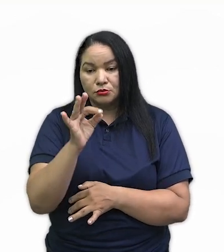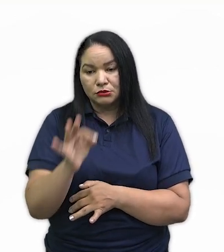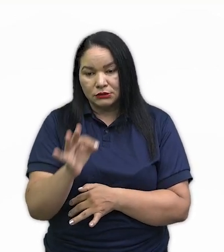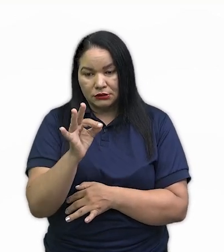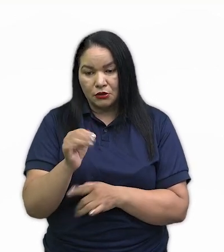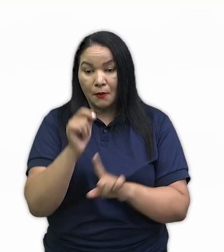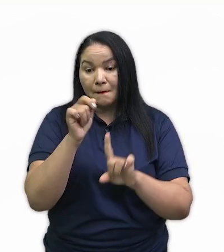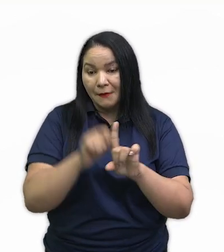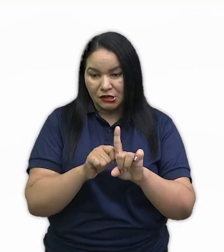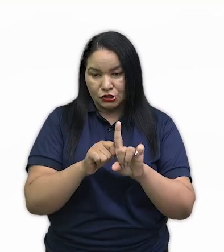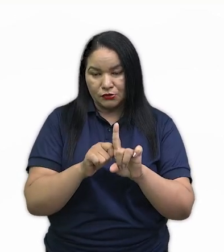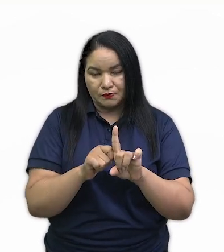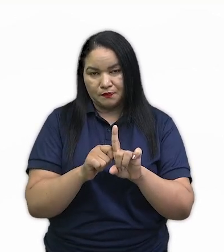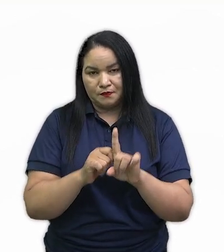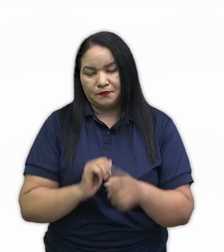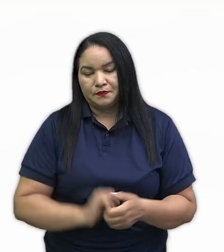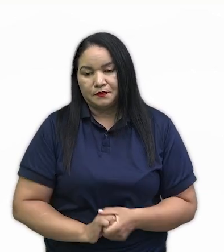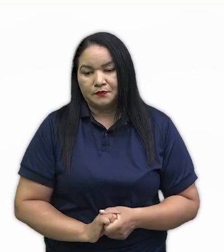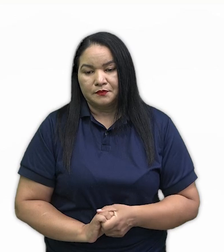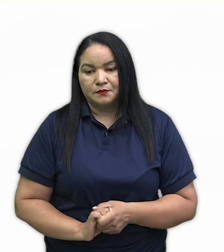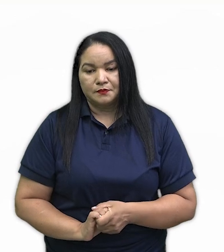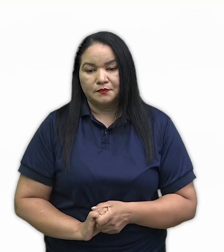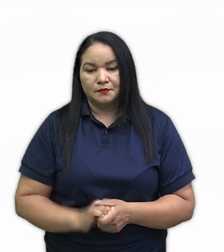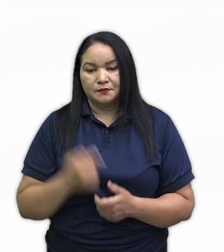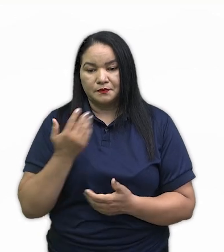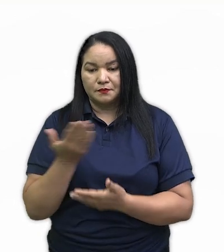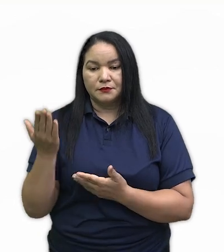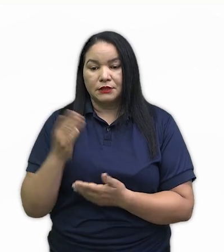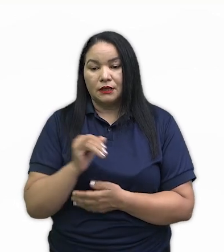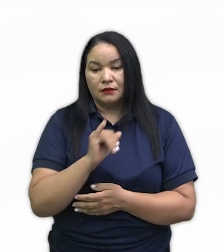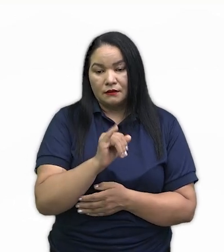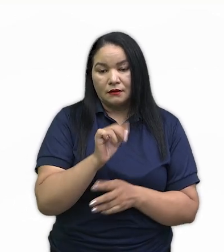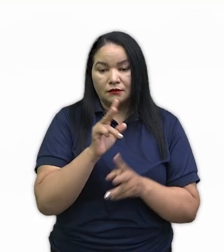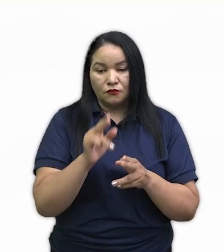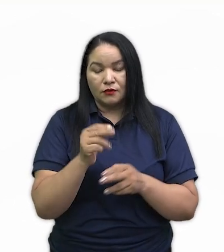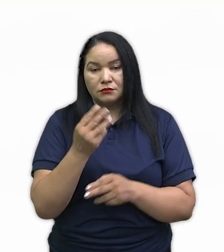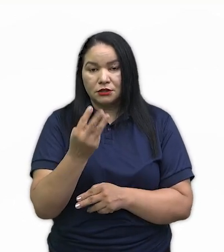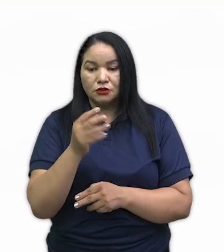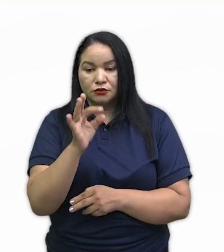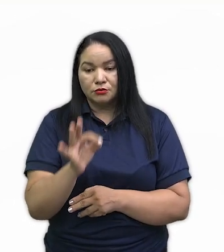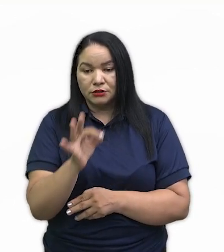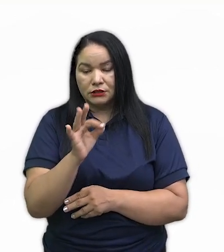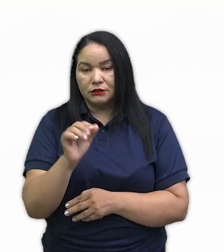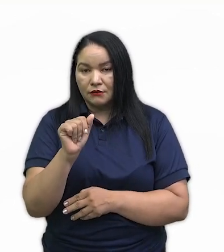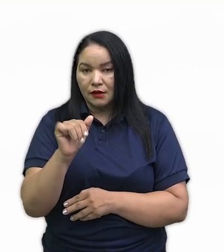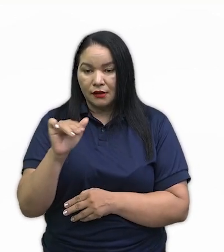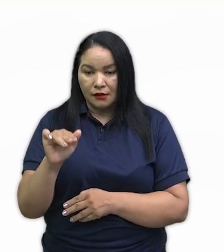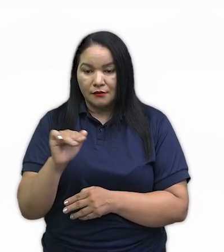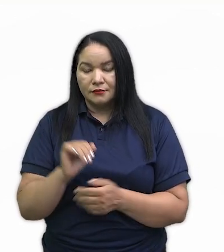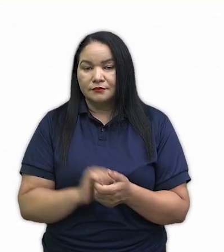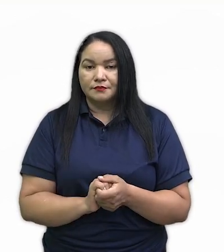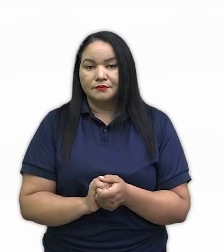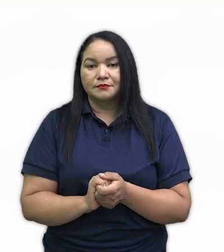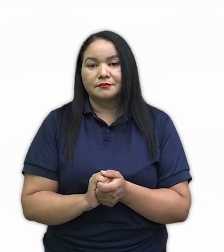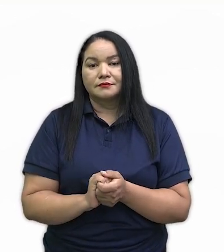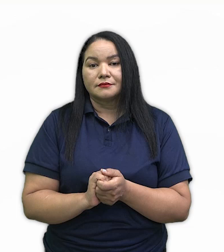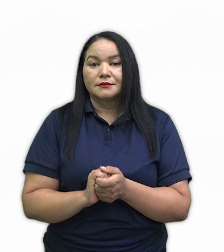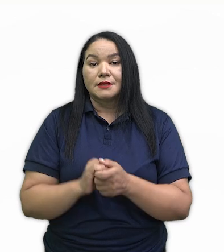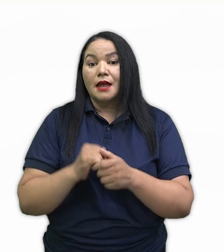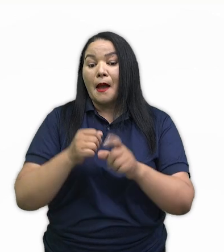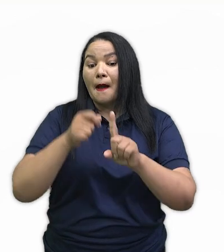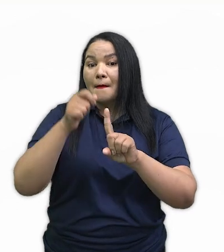aqui, ó, que a nossa taxa é de 3% AM. Não é de Amazonas, tá? É ao